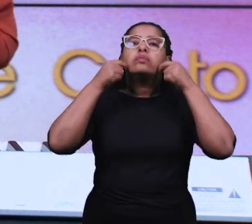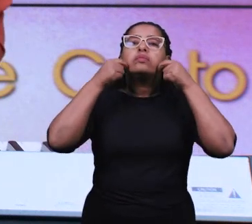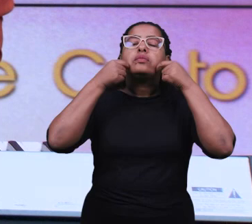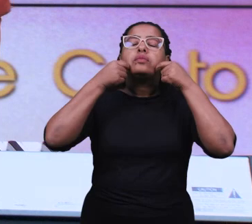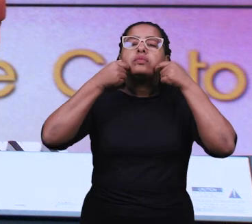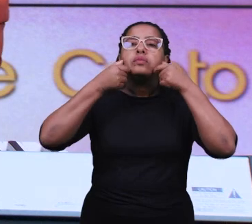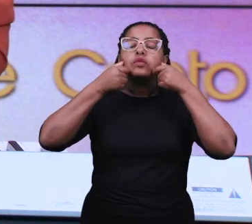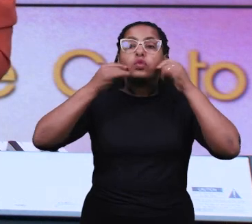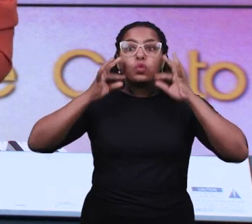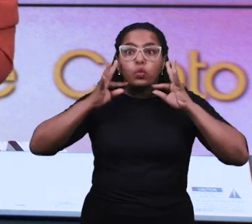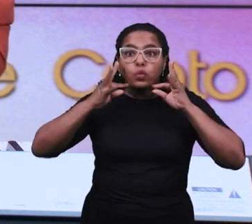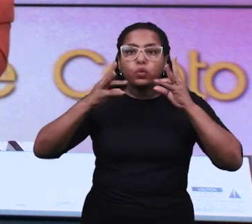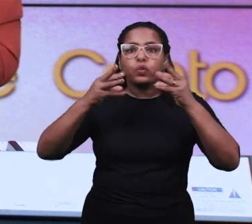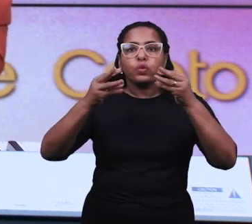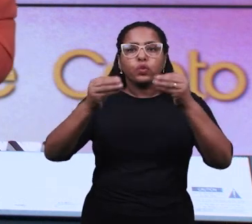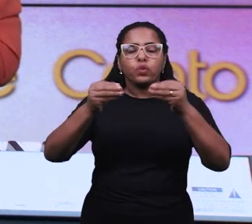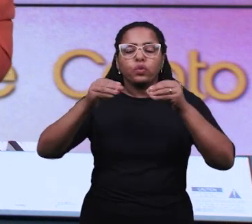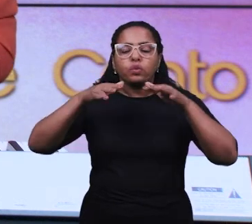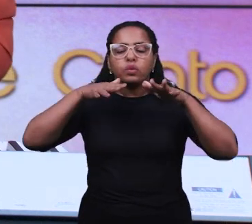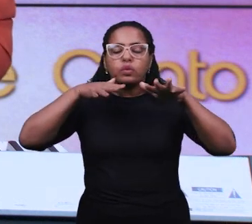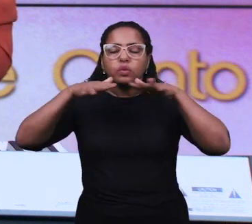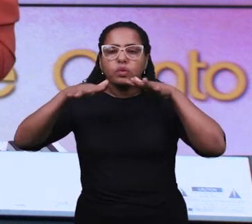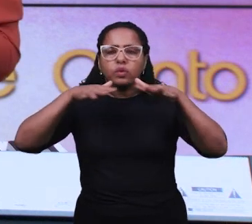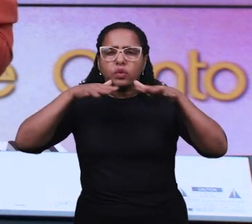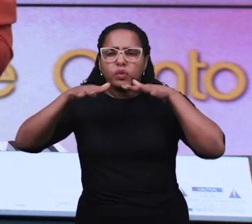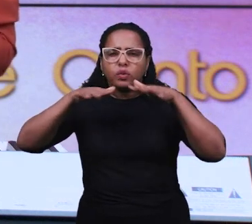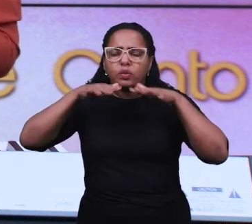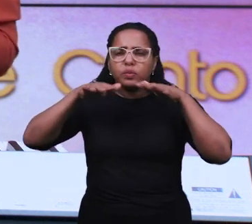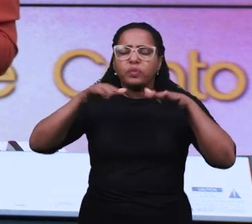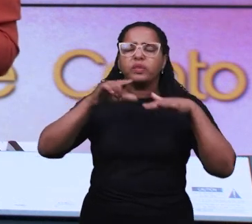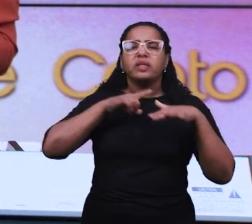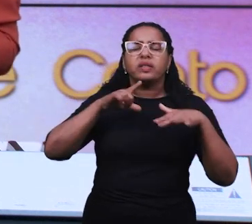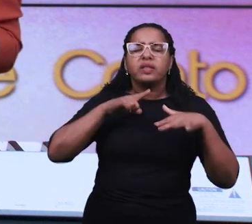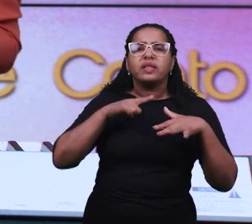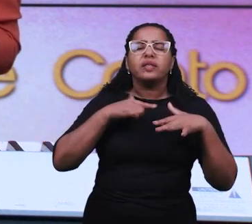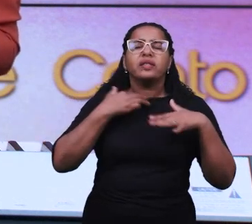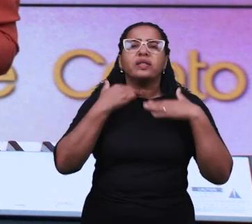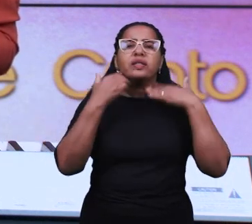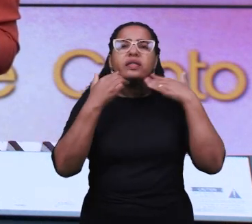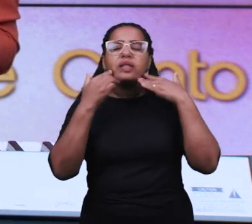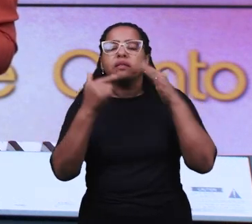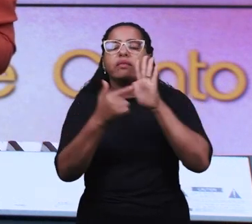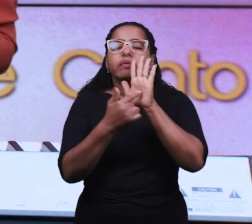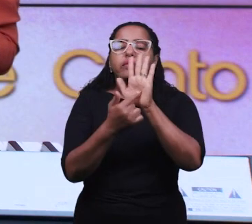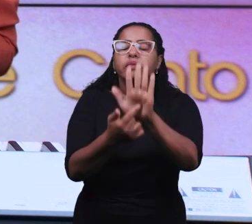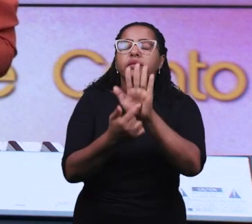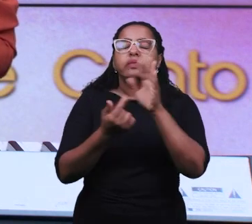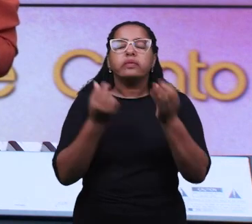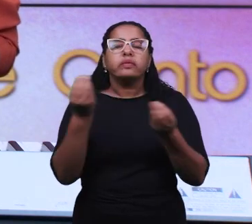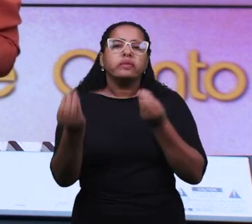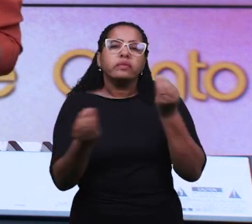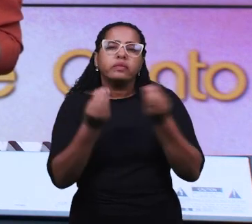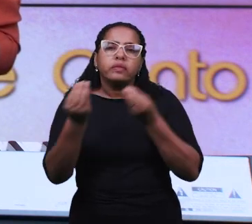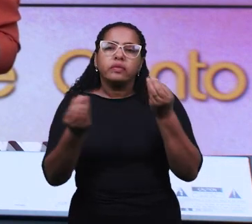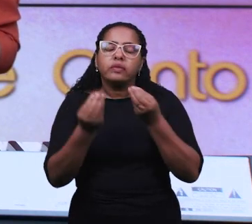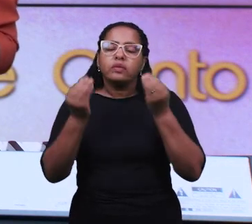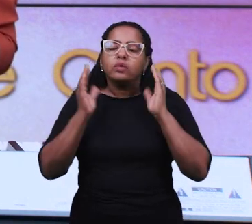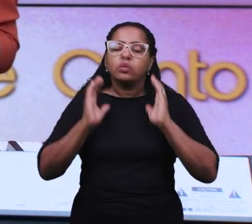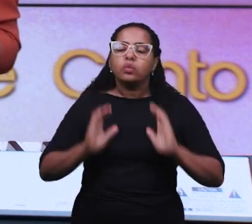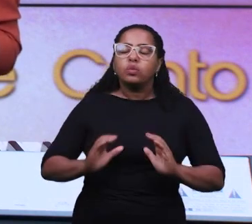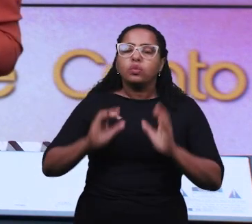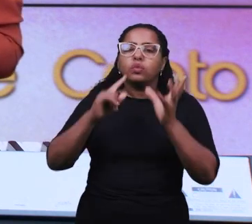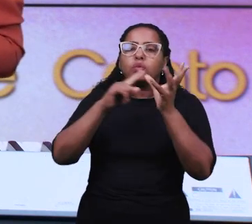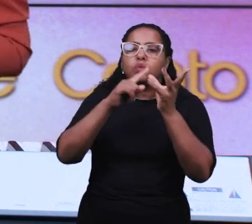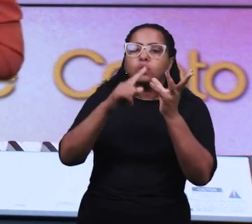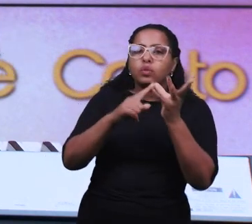faríngea. Todo esse movimento, toda essa movimentação vai nos dizer como se